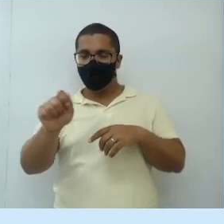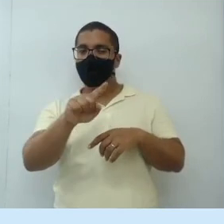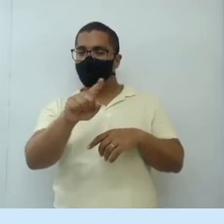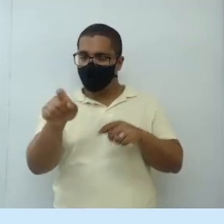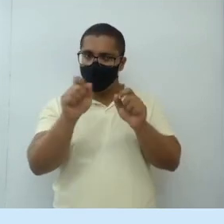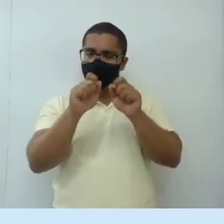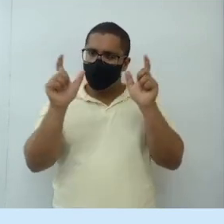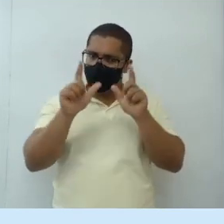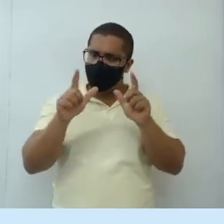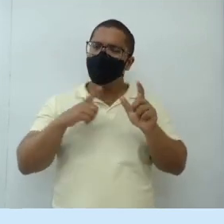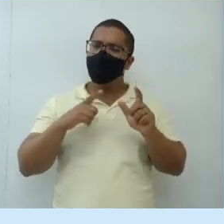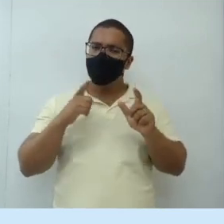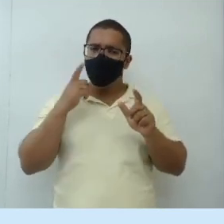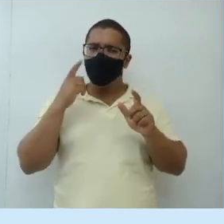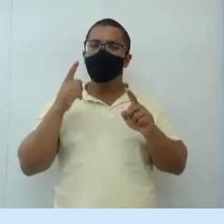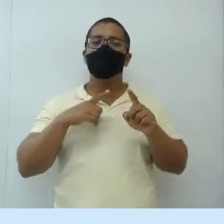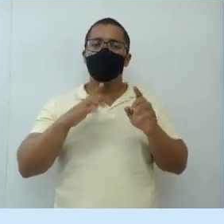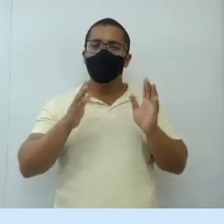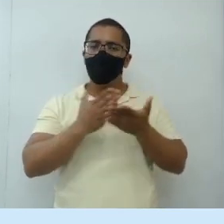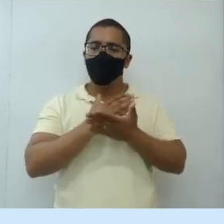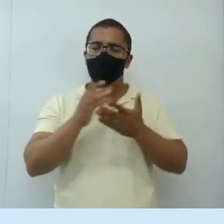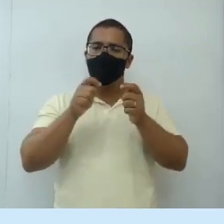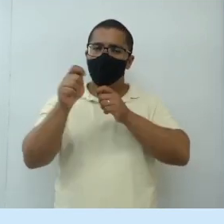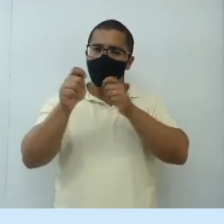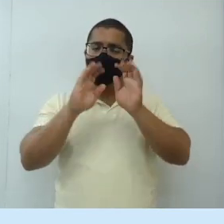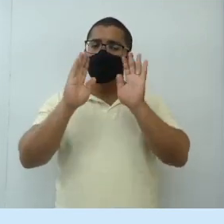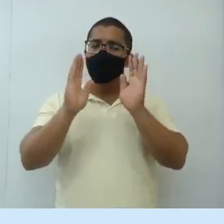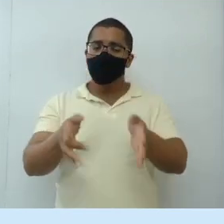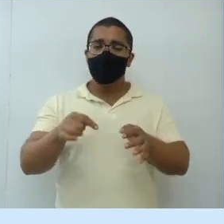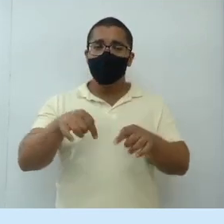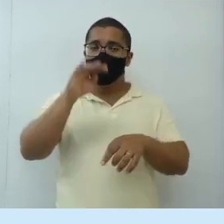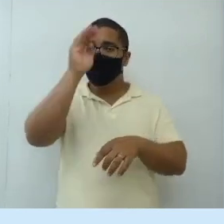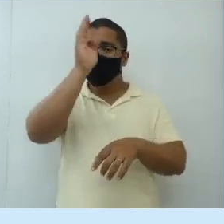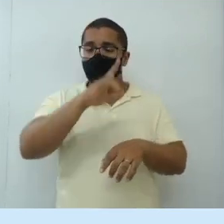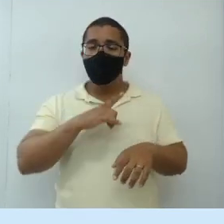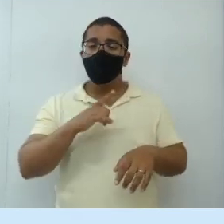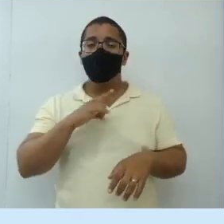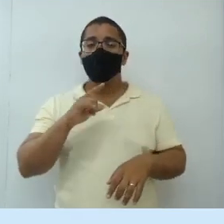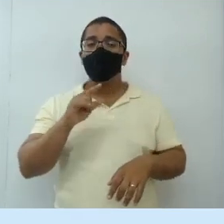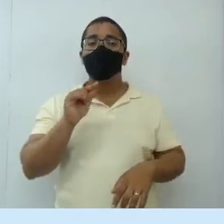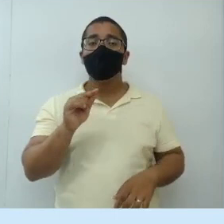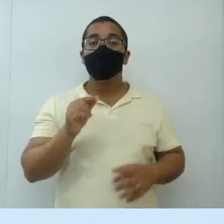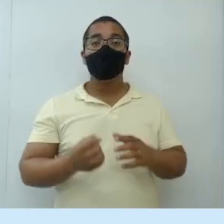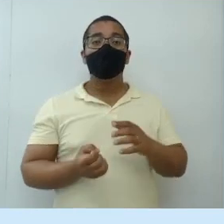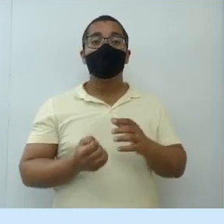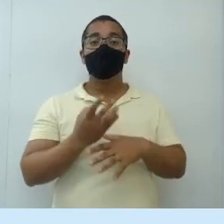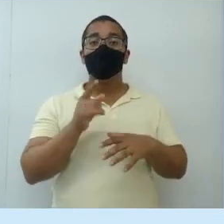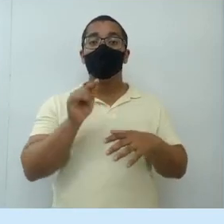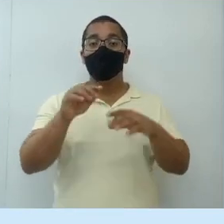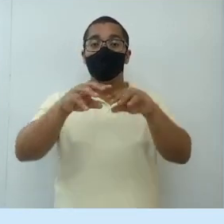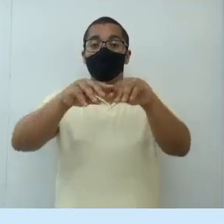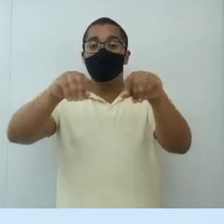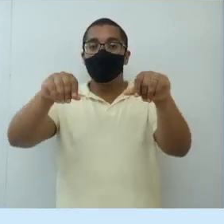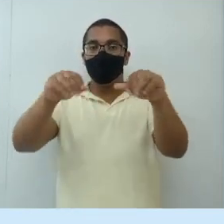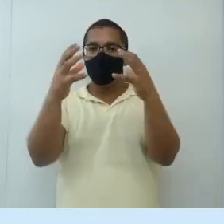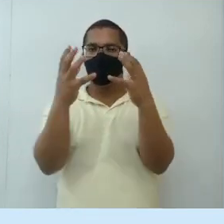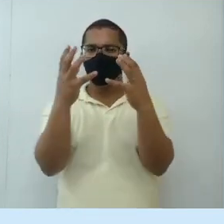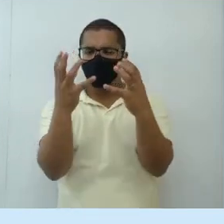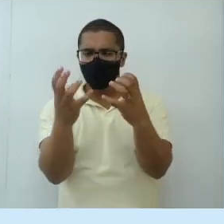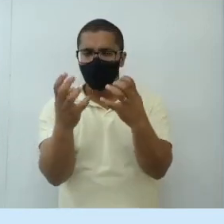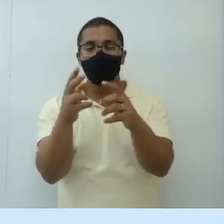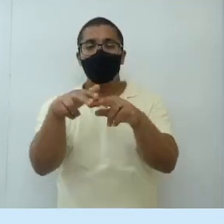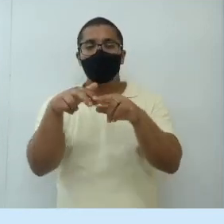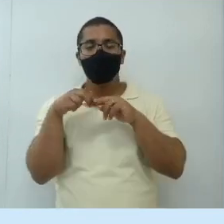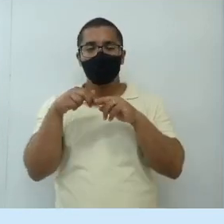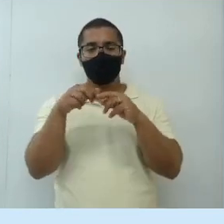oriente em nenhuma esse dizendo que o Brasil está ocorrendo a formação de um deserto em relação